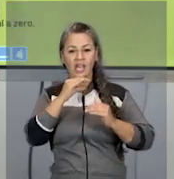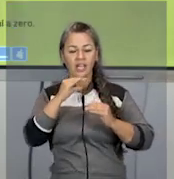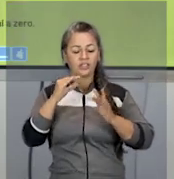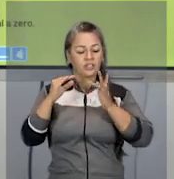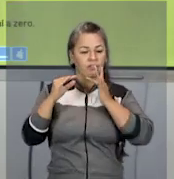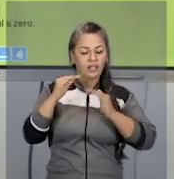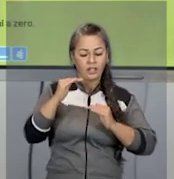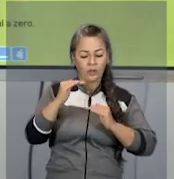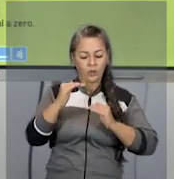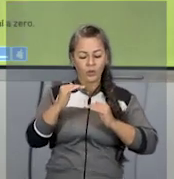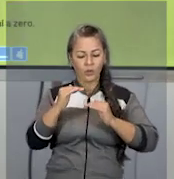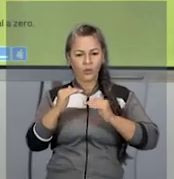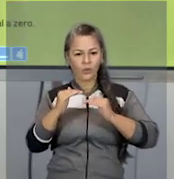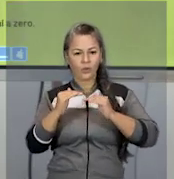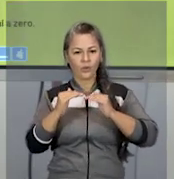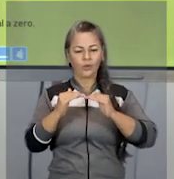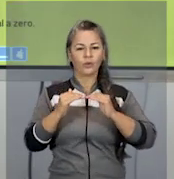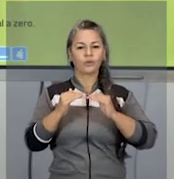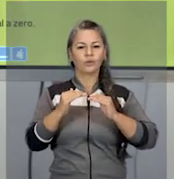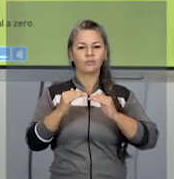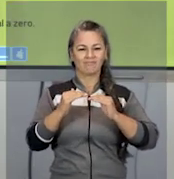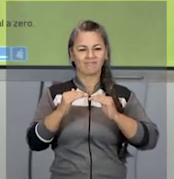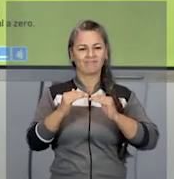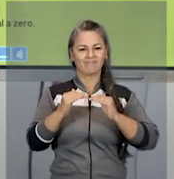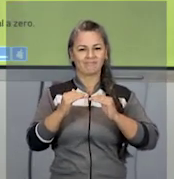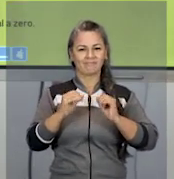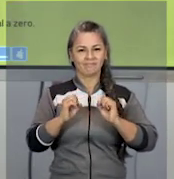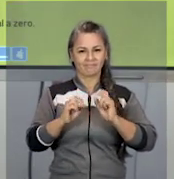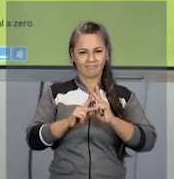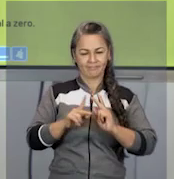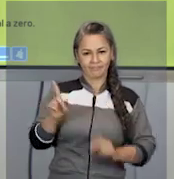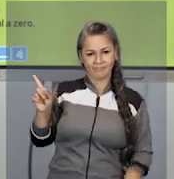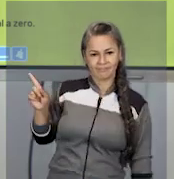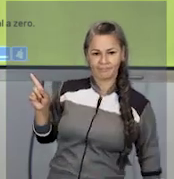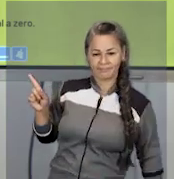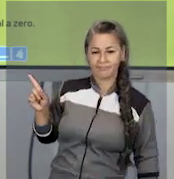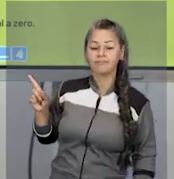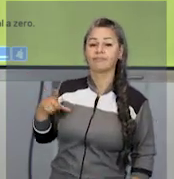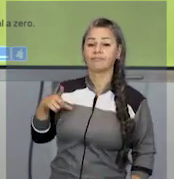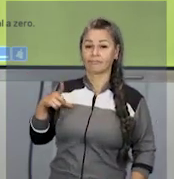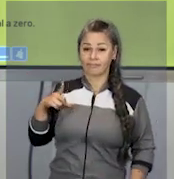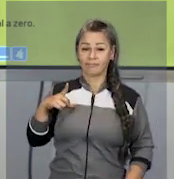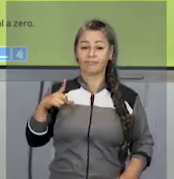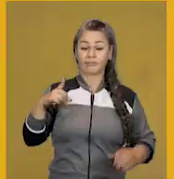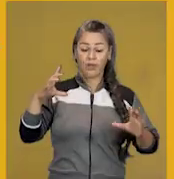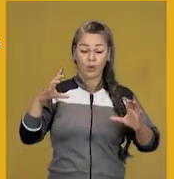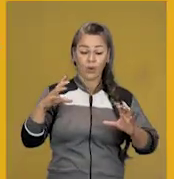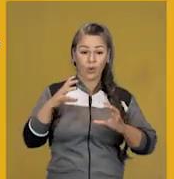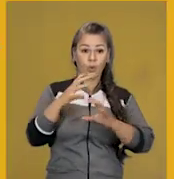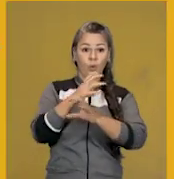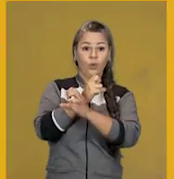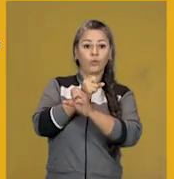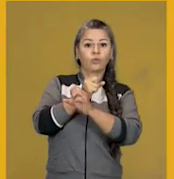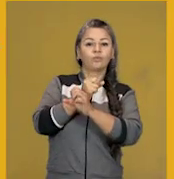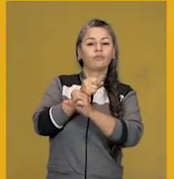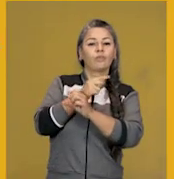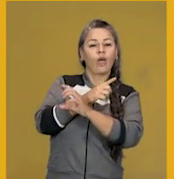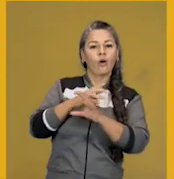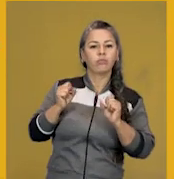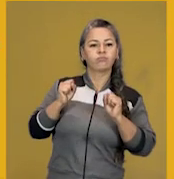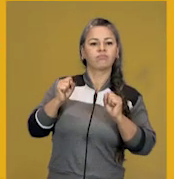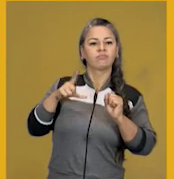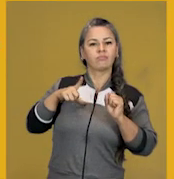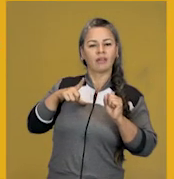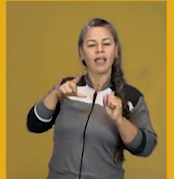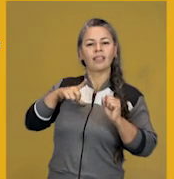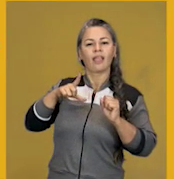lá. As trocas de calor, elas têm várias coisas importantes para a gente guardar. A primeira delas é a seguinte, vamos